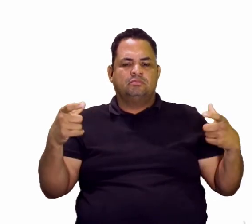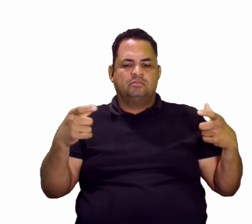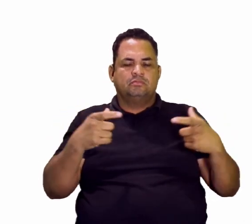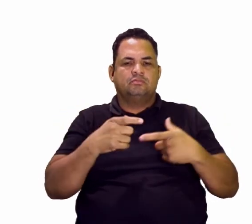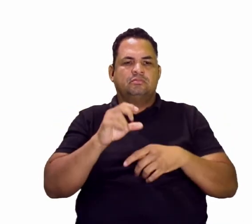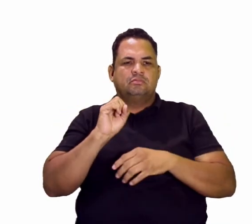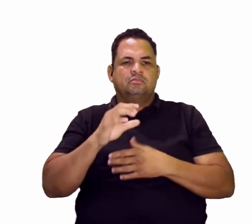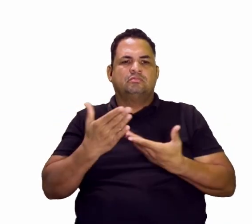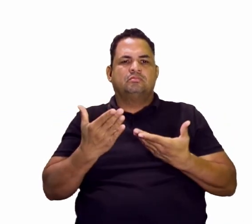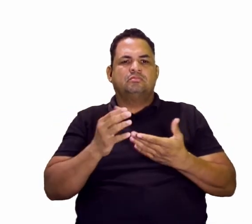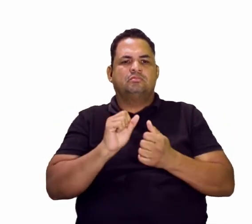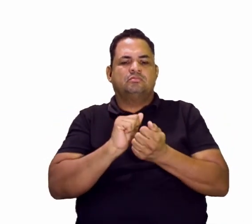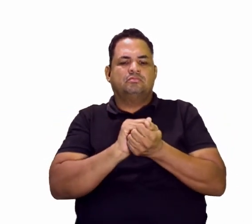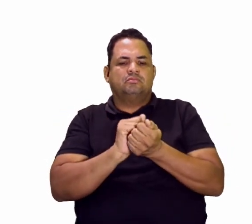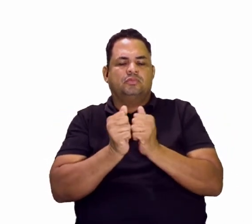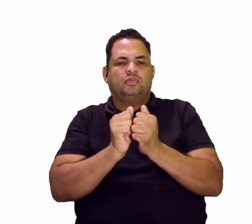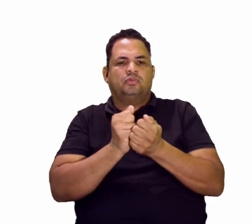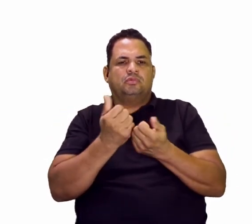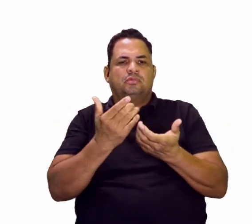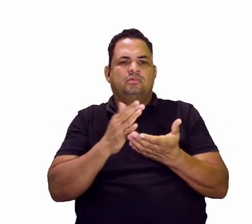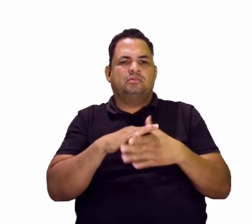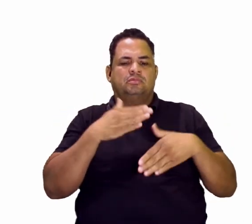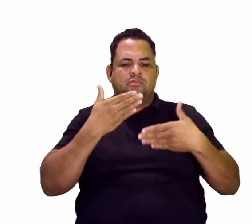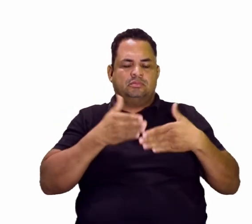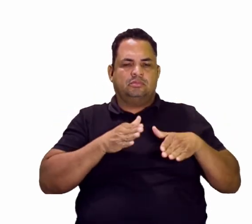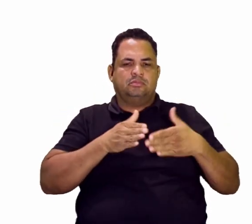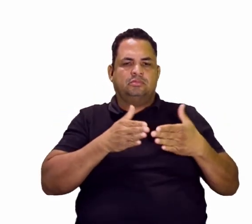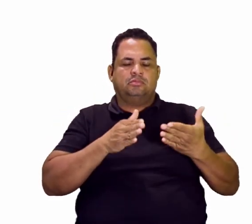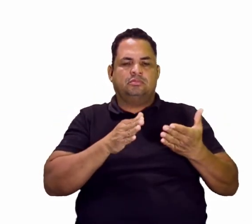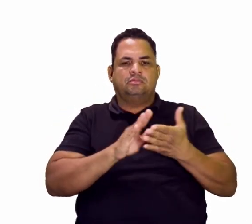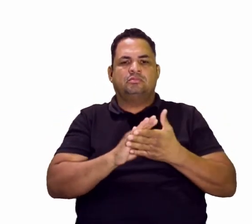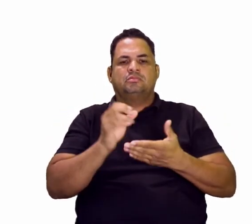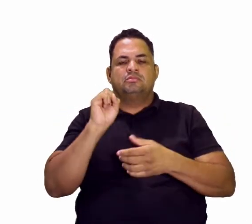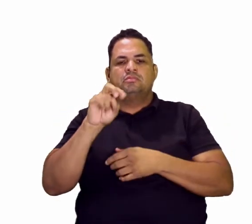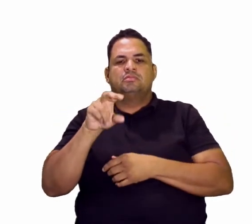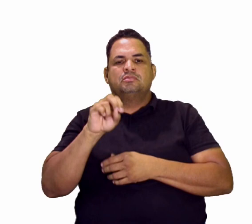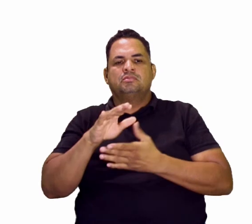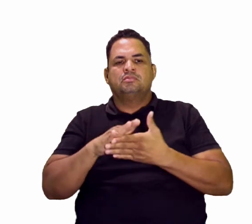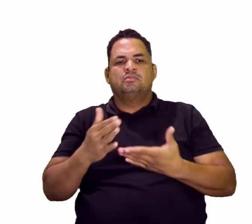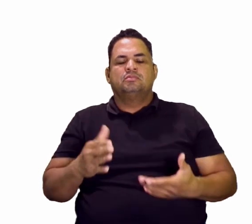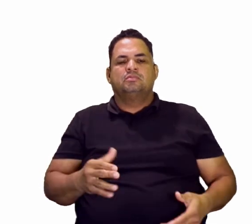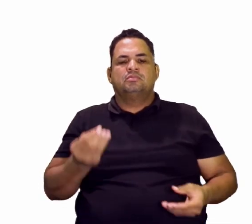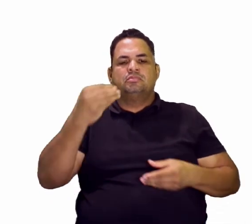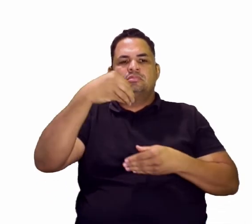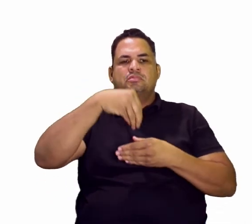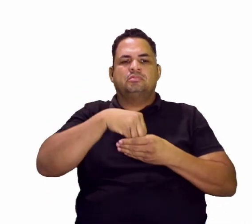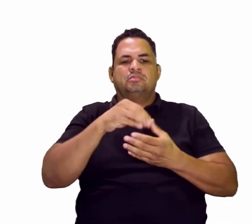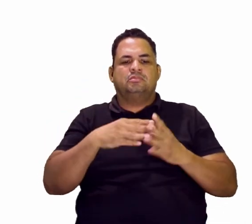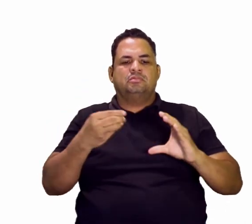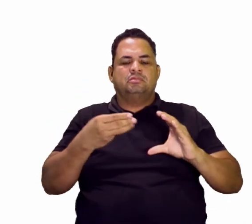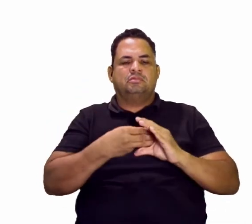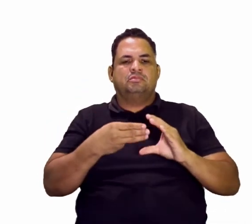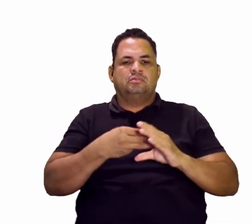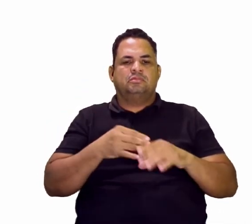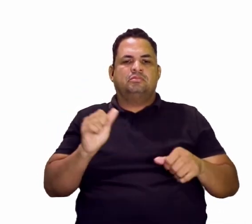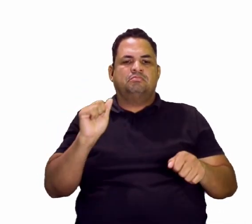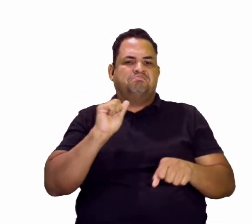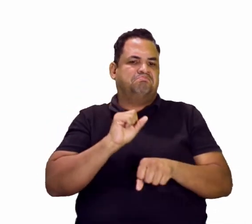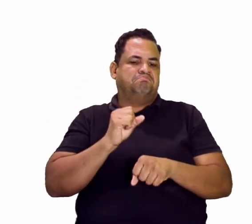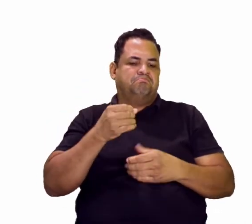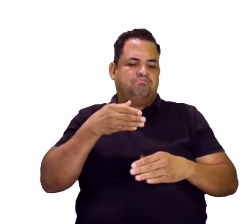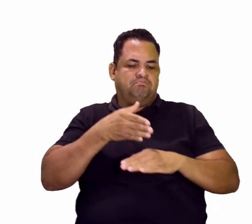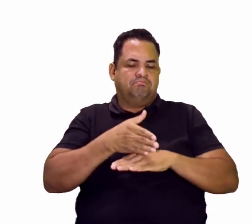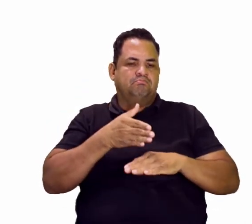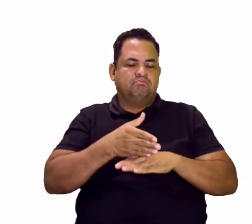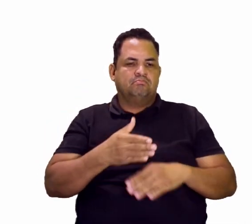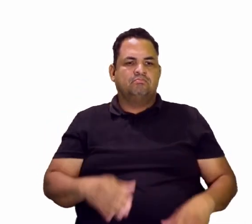vai controlar a reprodução desse agente infeccioso dentro da célula que ele está parasitando,